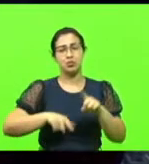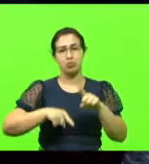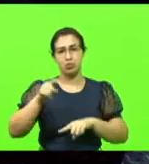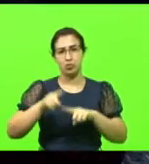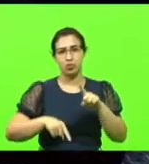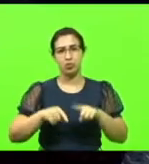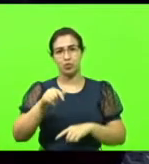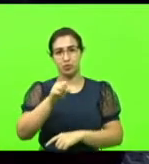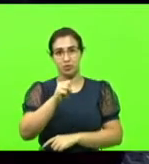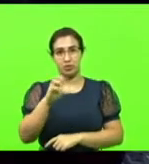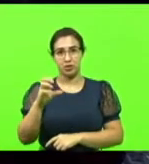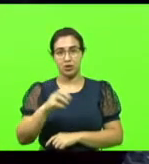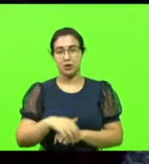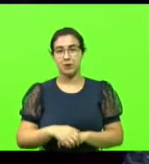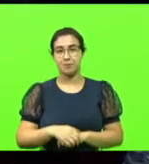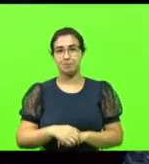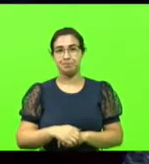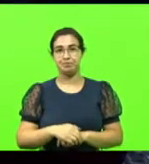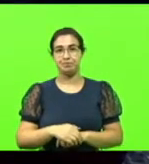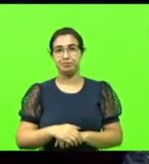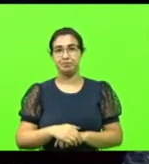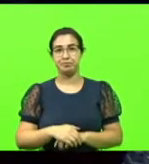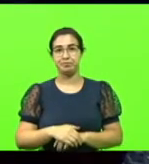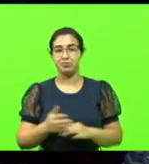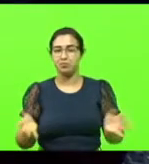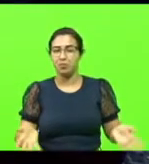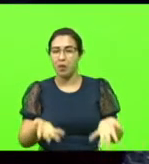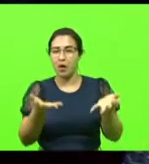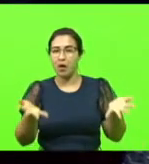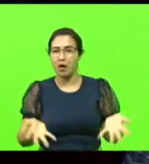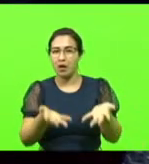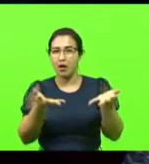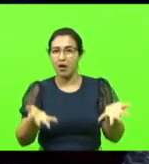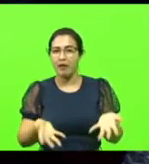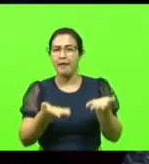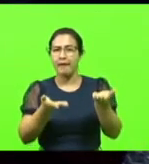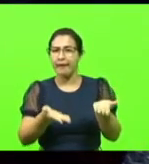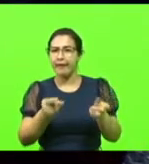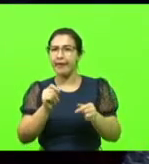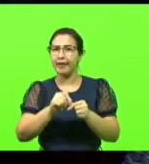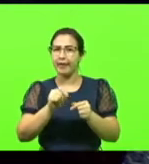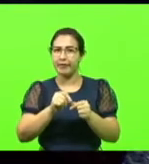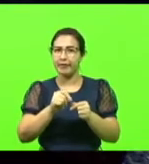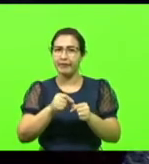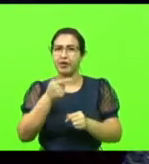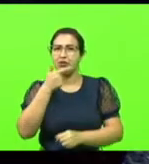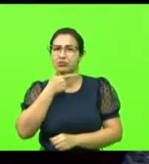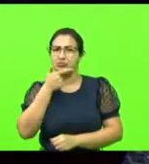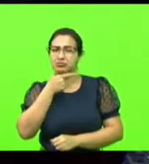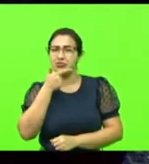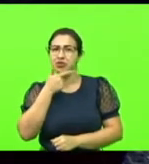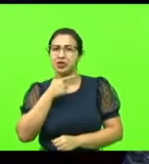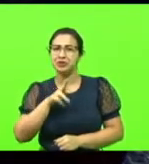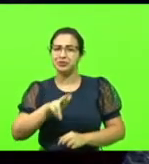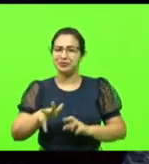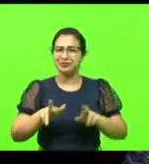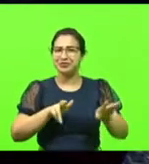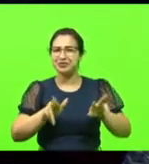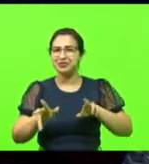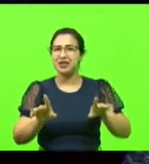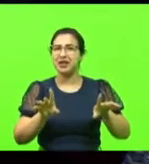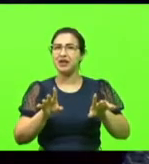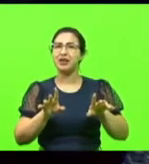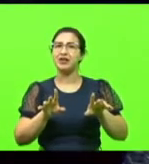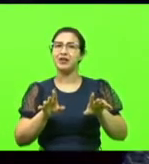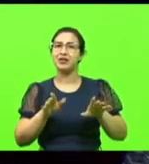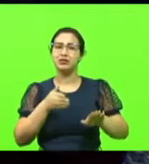E quanto mais nós incentivarmos nossos produtores a elaborar produtos diferenciados para entrar no